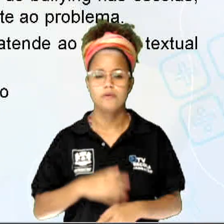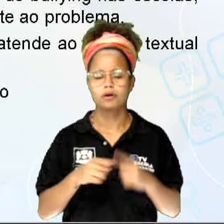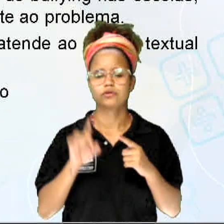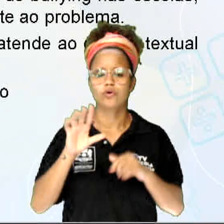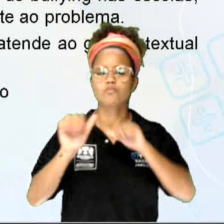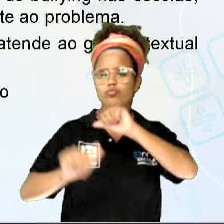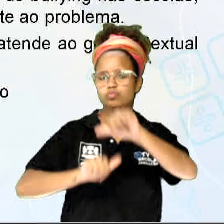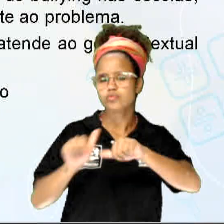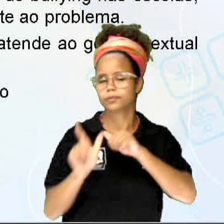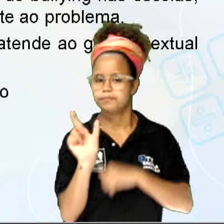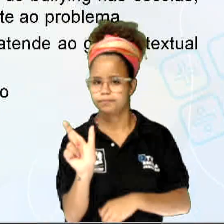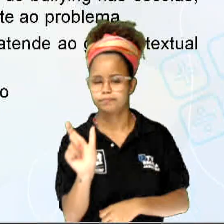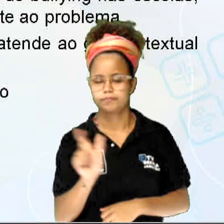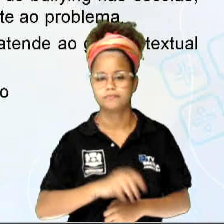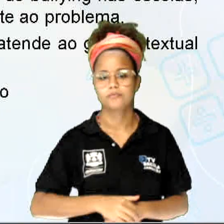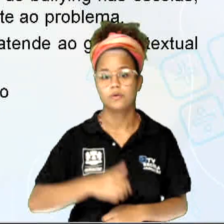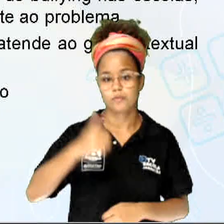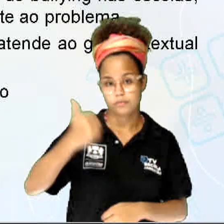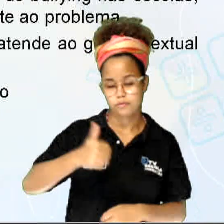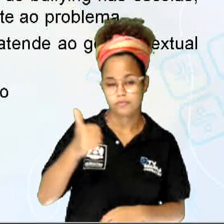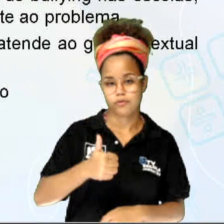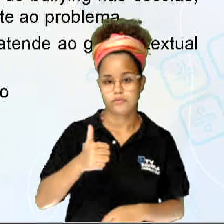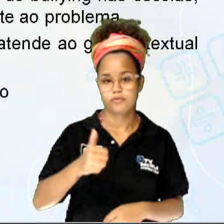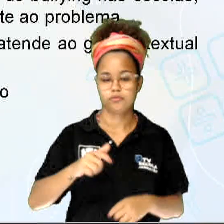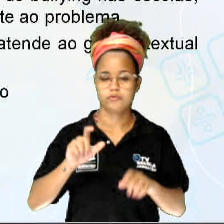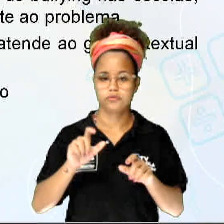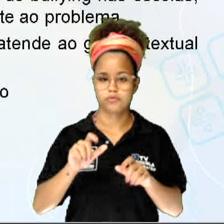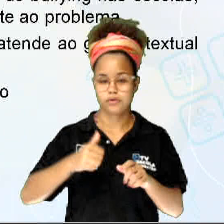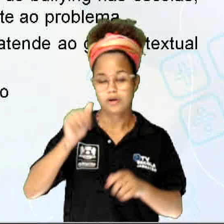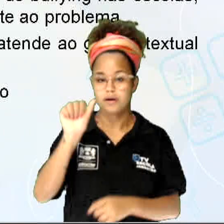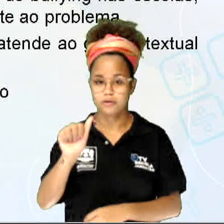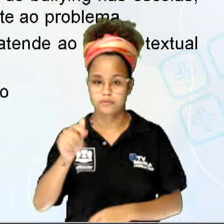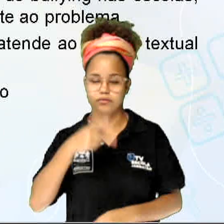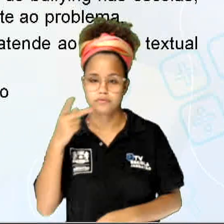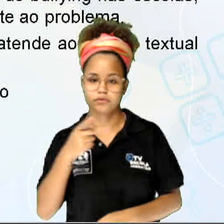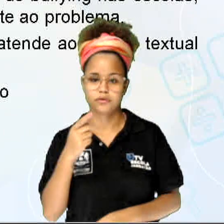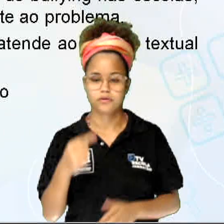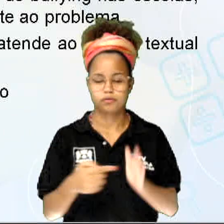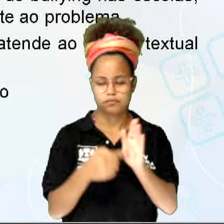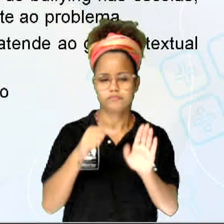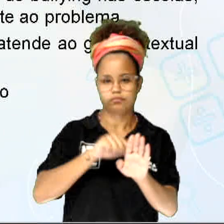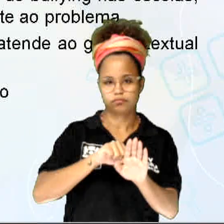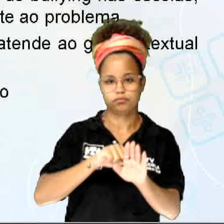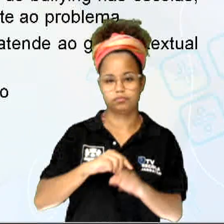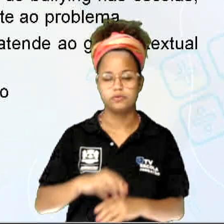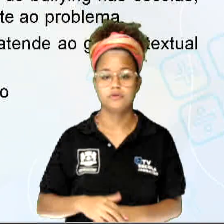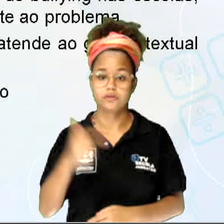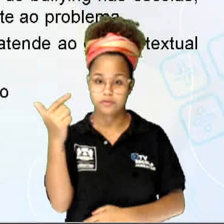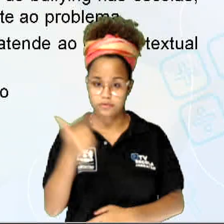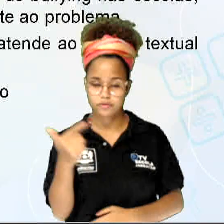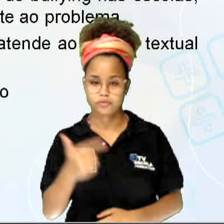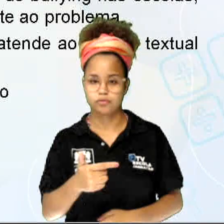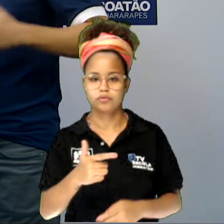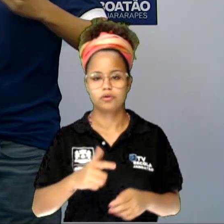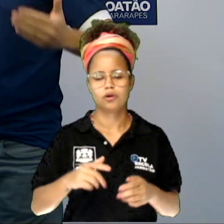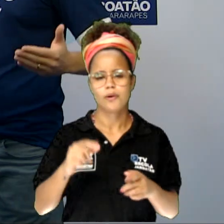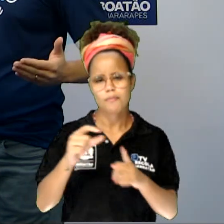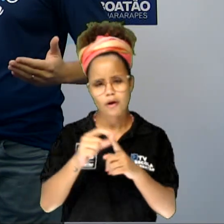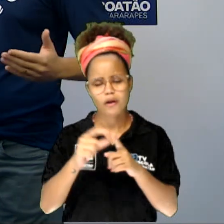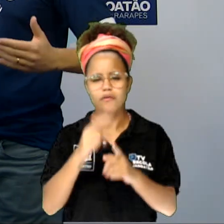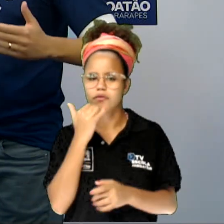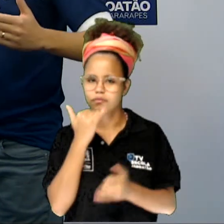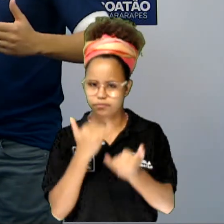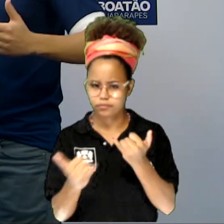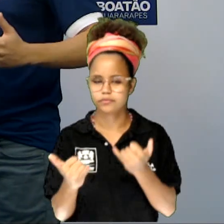ele falou sobre figuras de linguagem e na segunda ele diz linguagem figurada. Na prática, as figuras de